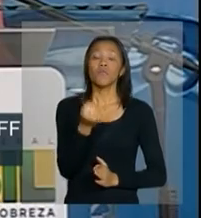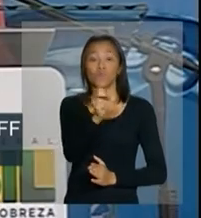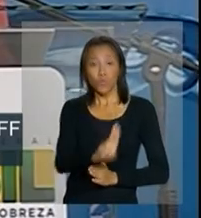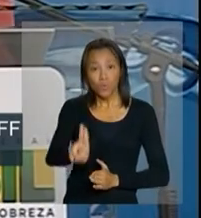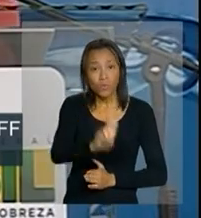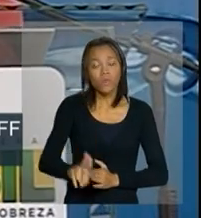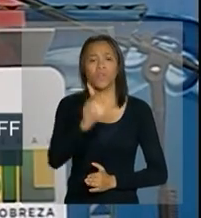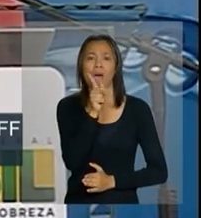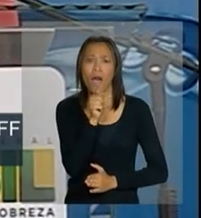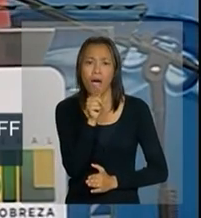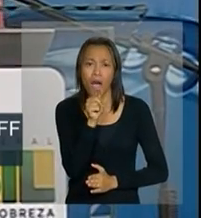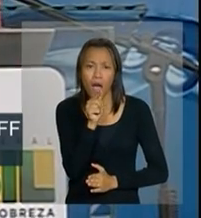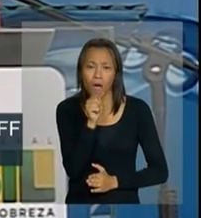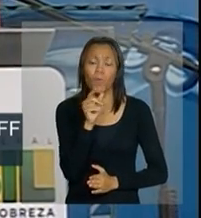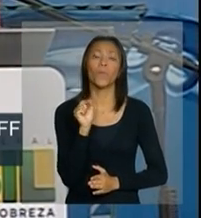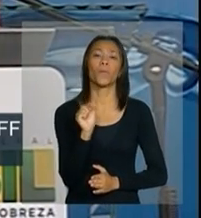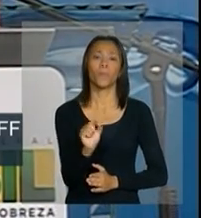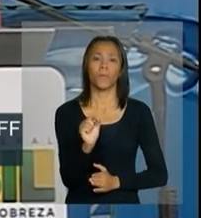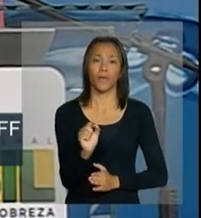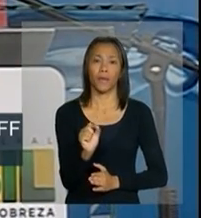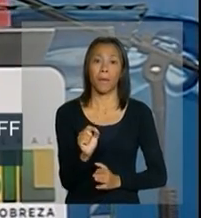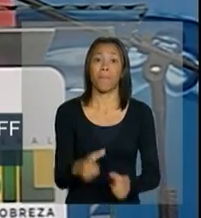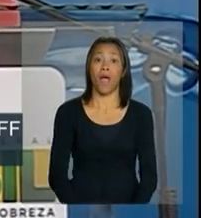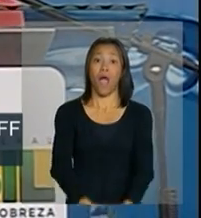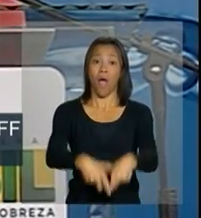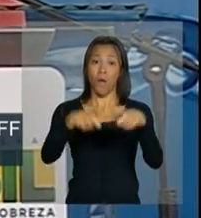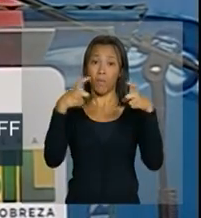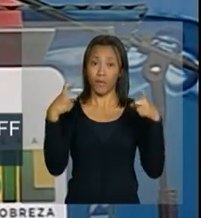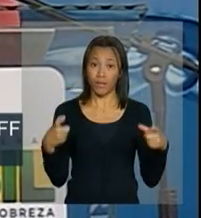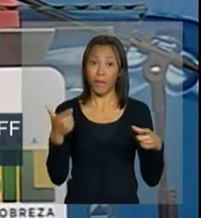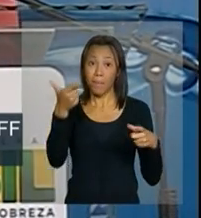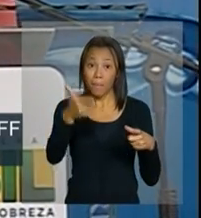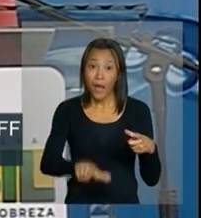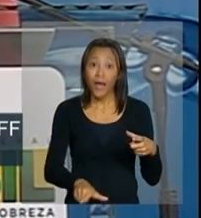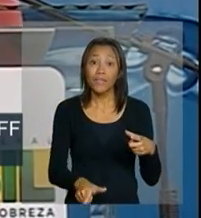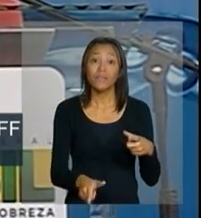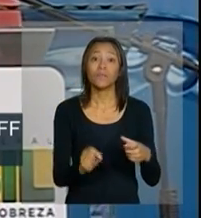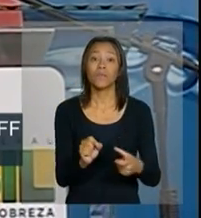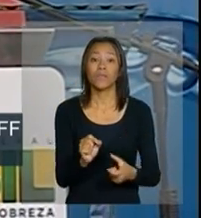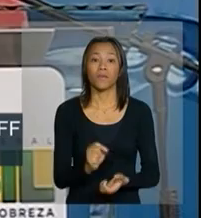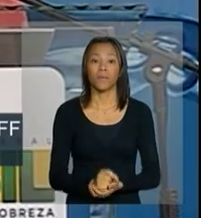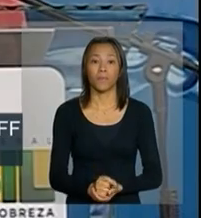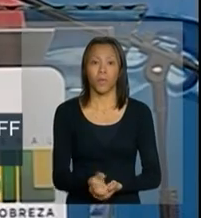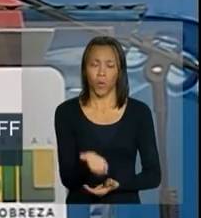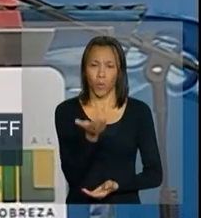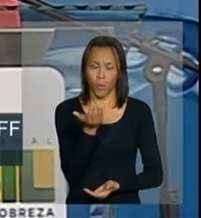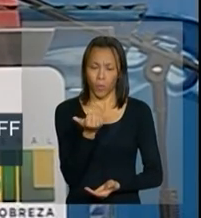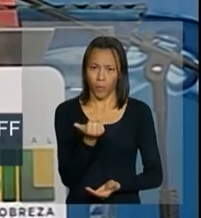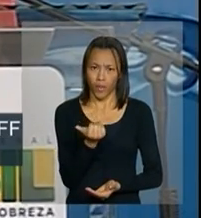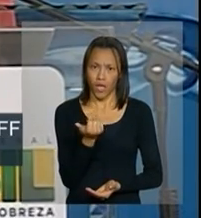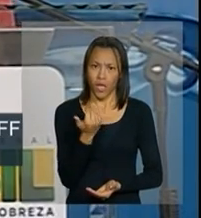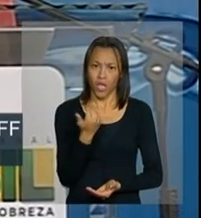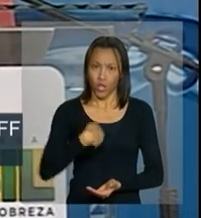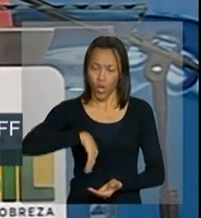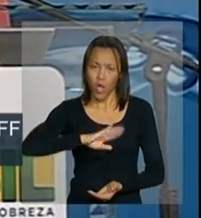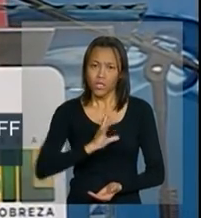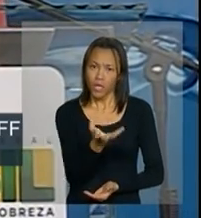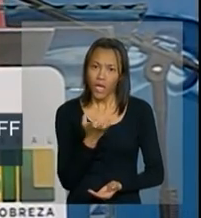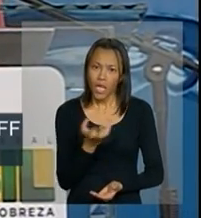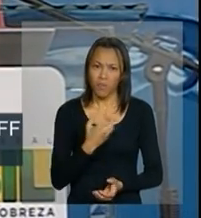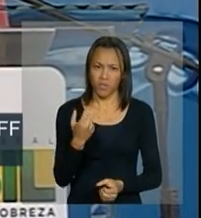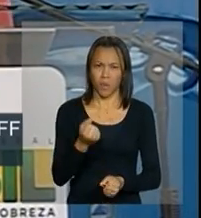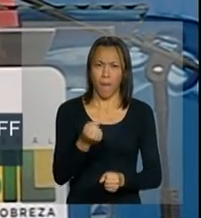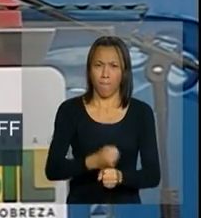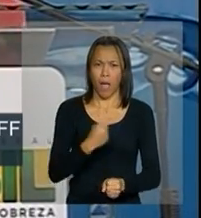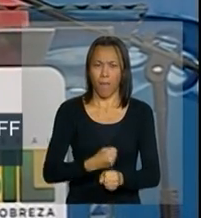água para aumentar o chamado de comer. Nós queremos aumentar a produção